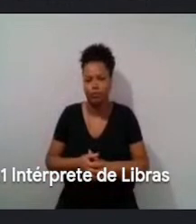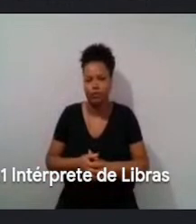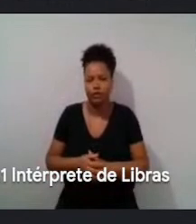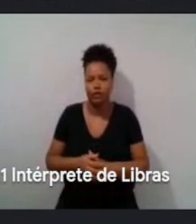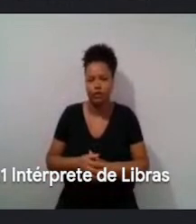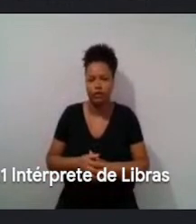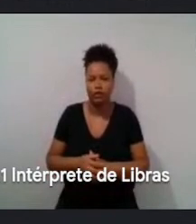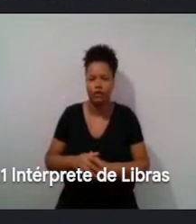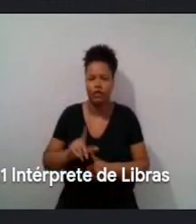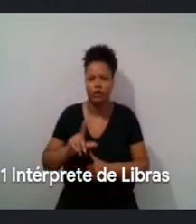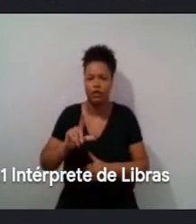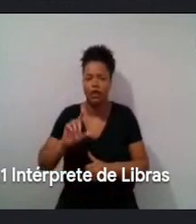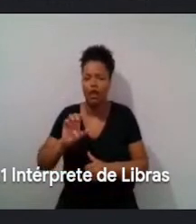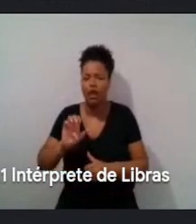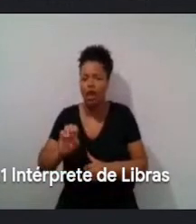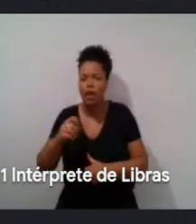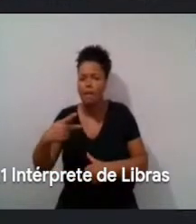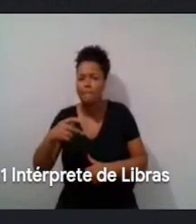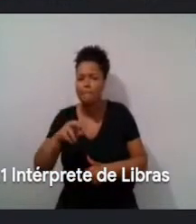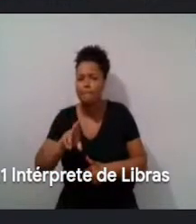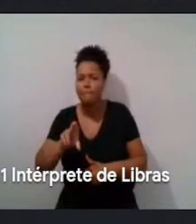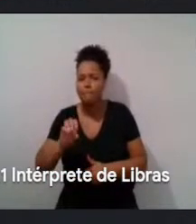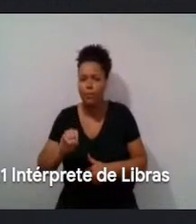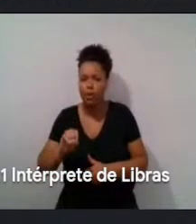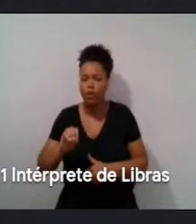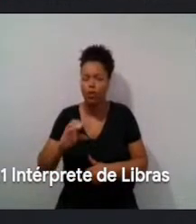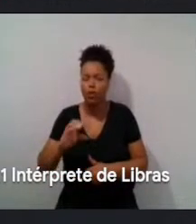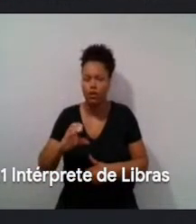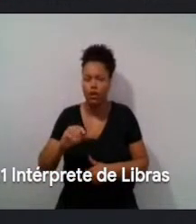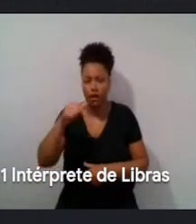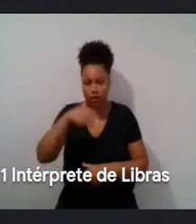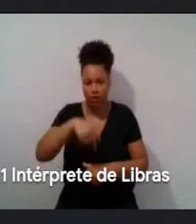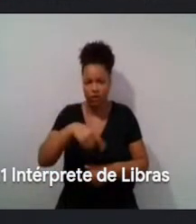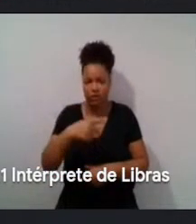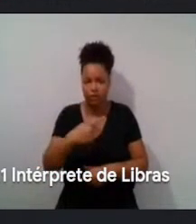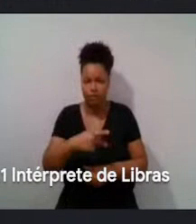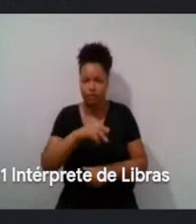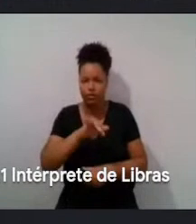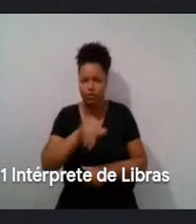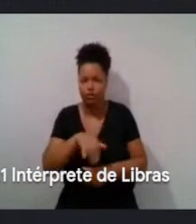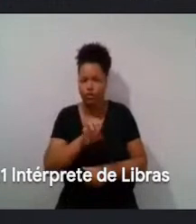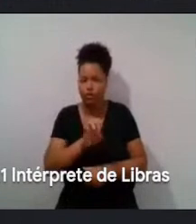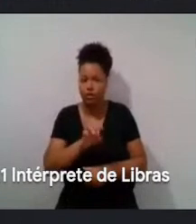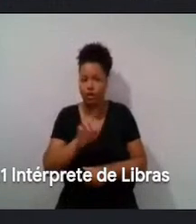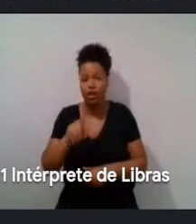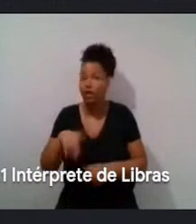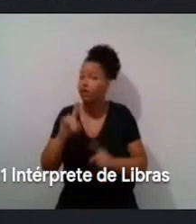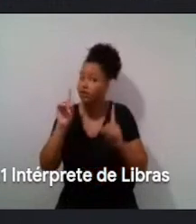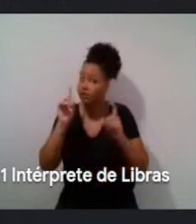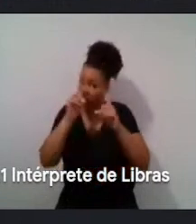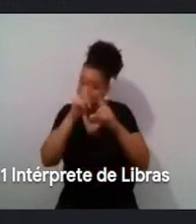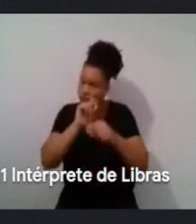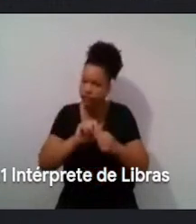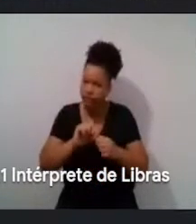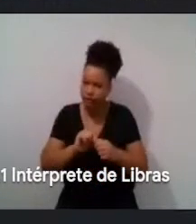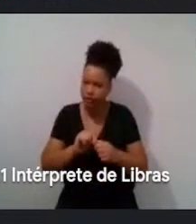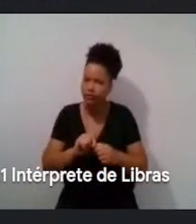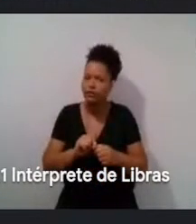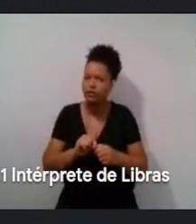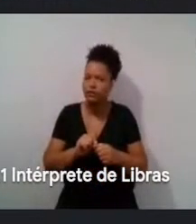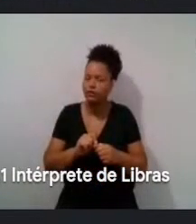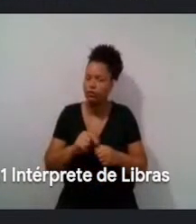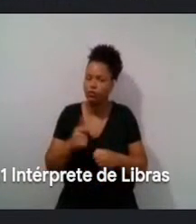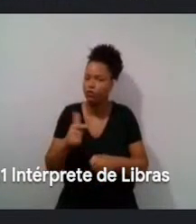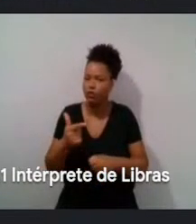nós usamos o EPROC, aqui é o PJE. Isso é complicado de fazer. Não tem como fazer na